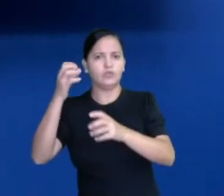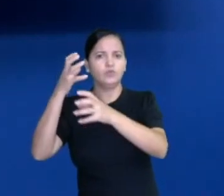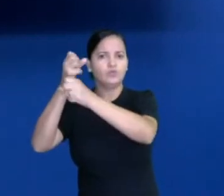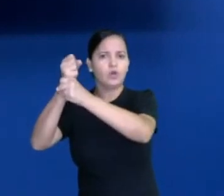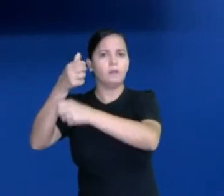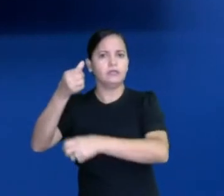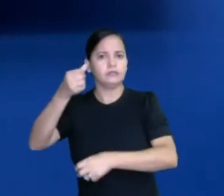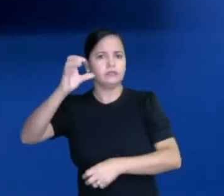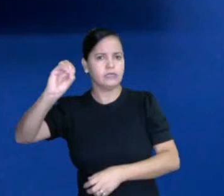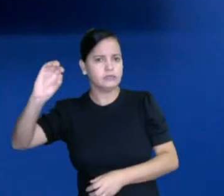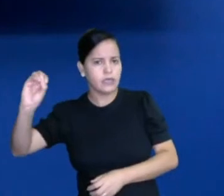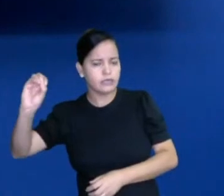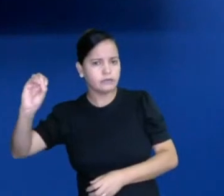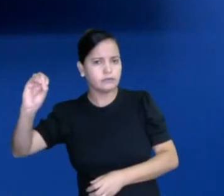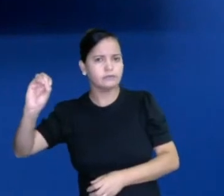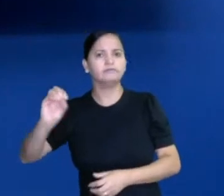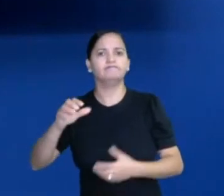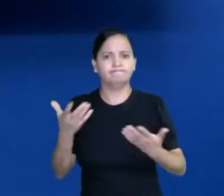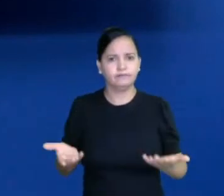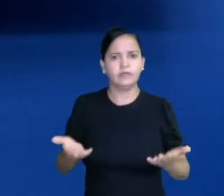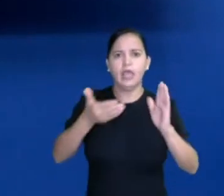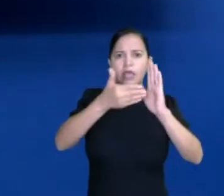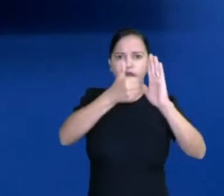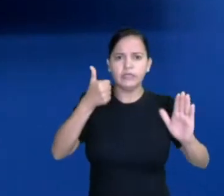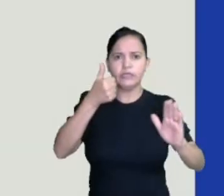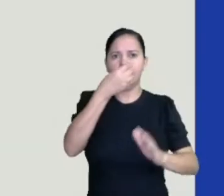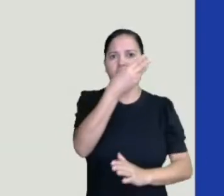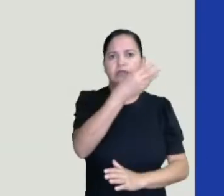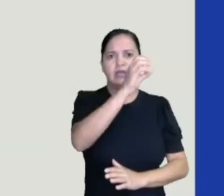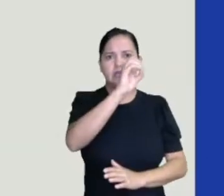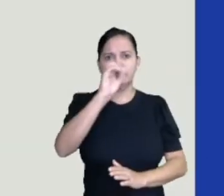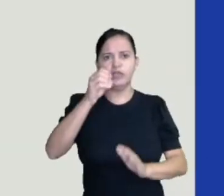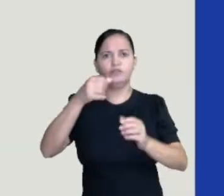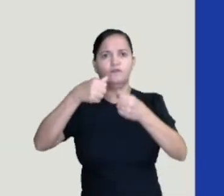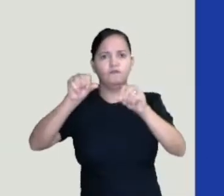tiro 300 e fico com 300. Beleza?